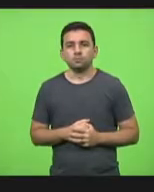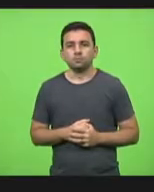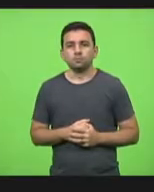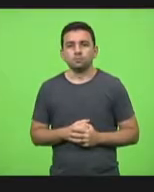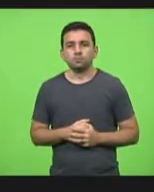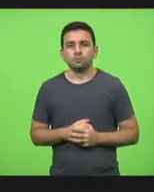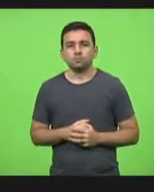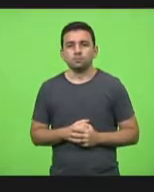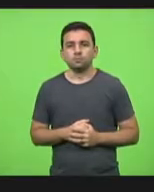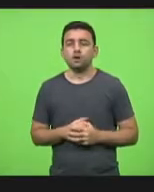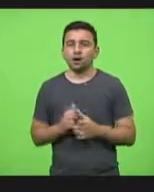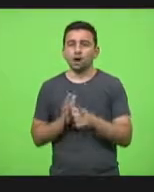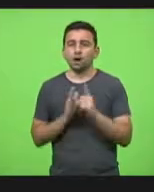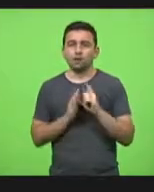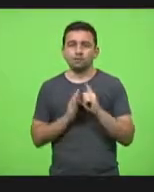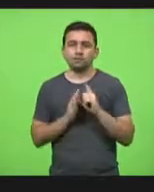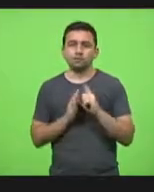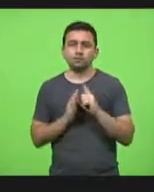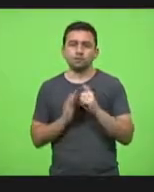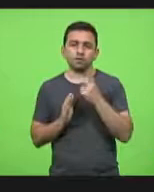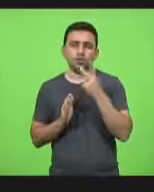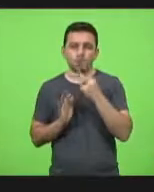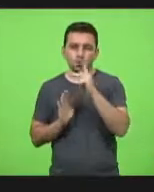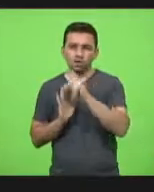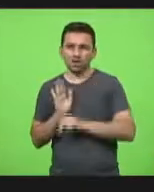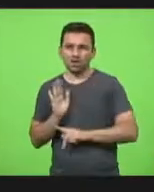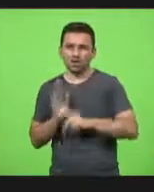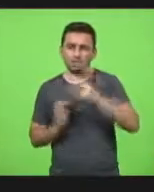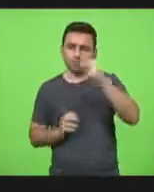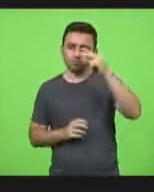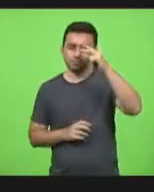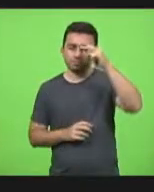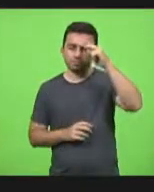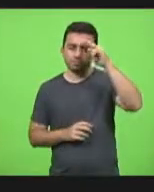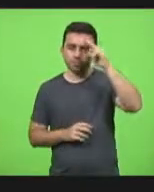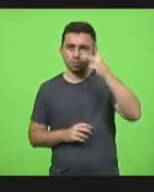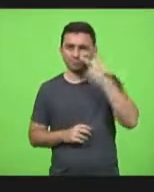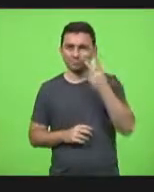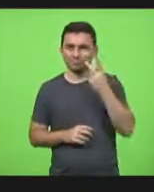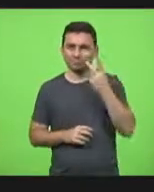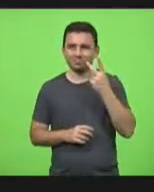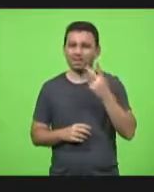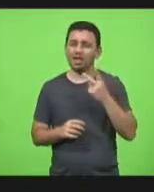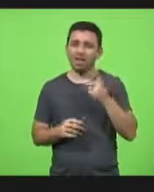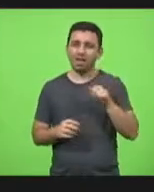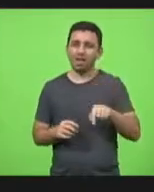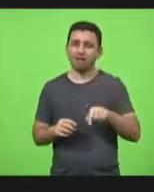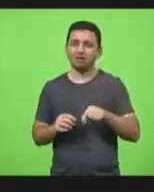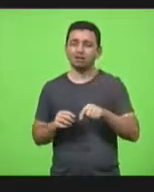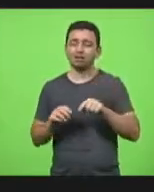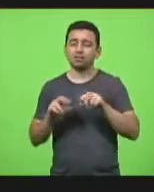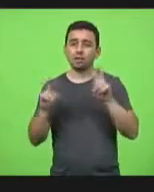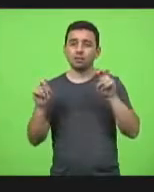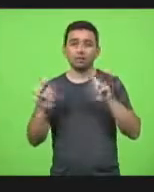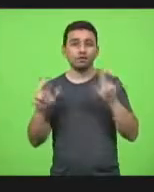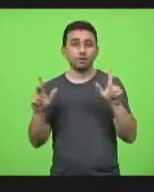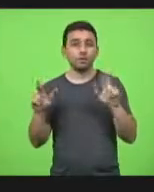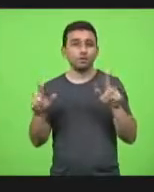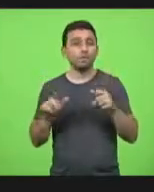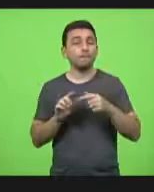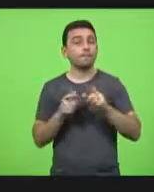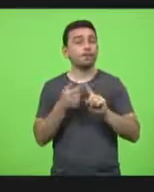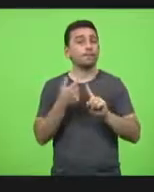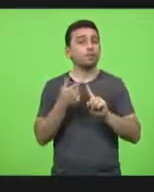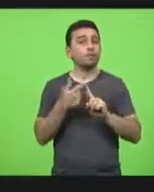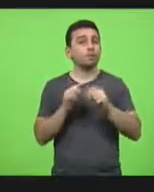ali anteriormente o projeto do deputado Milton Obos. Eu acredito que se trata de matéria distinta, tanto que o primeiro projeto